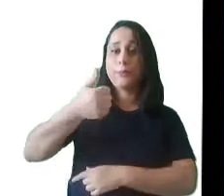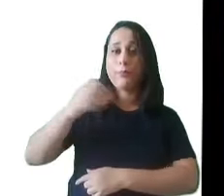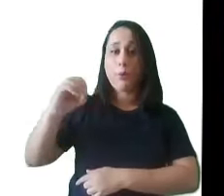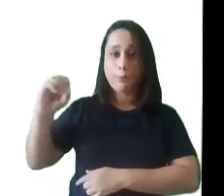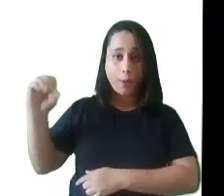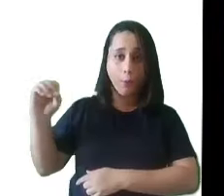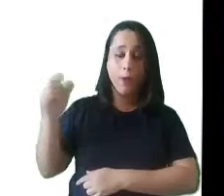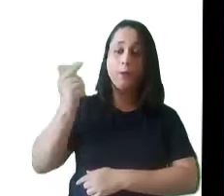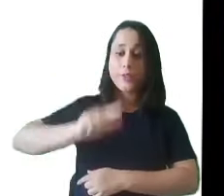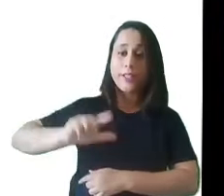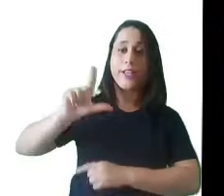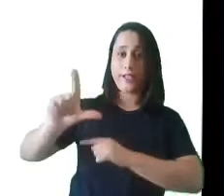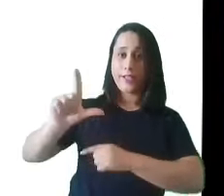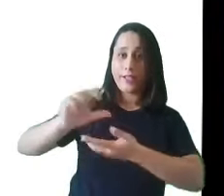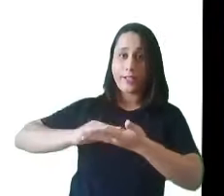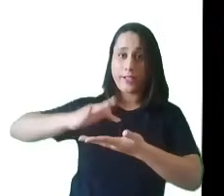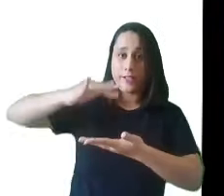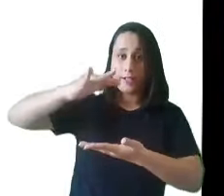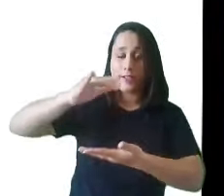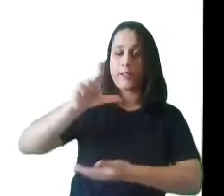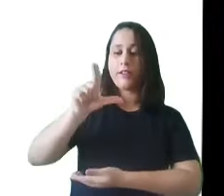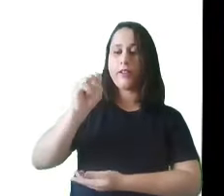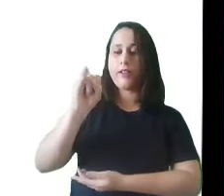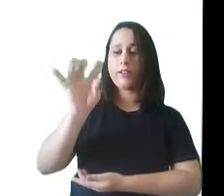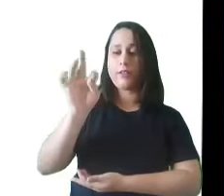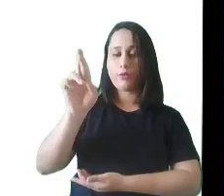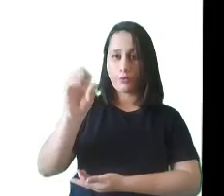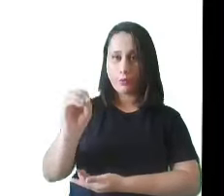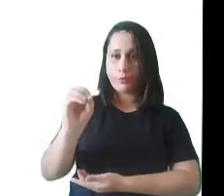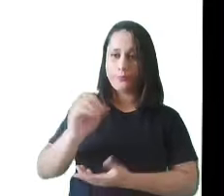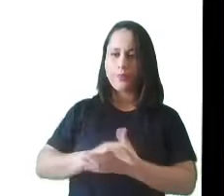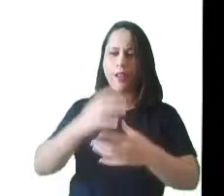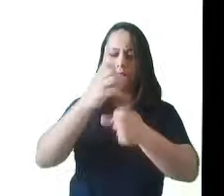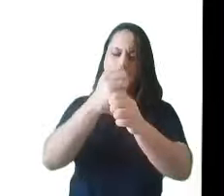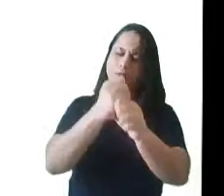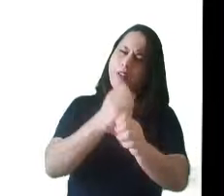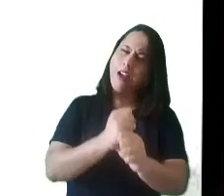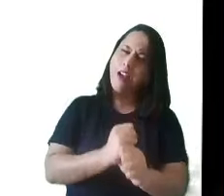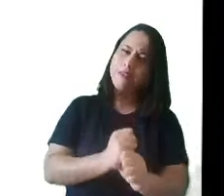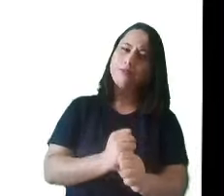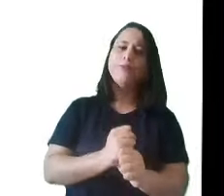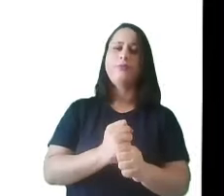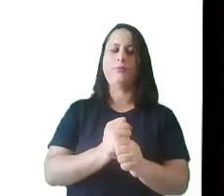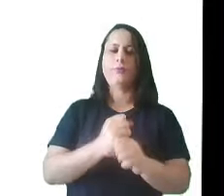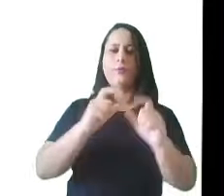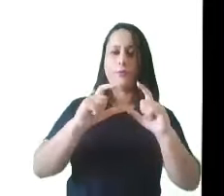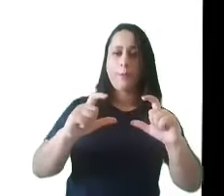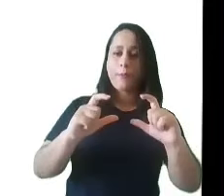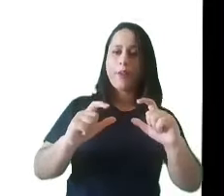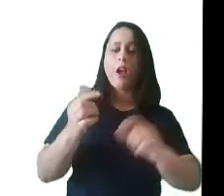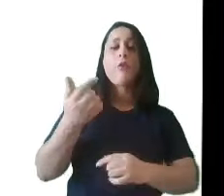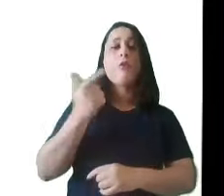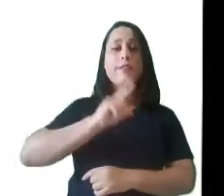do soluto e o volume da solução. Então, gente tem massa 30 gramas, volume 400 ml,